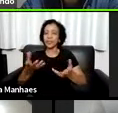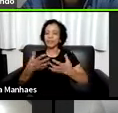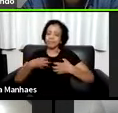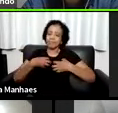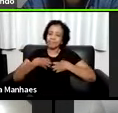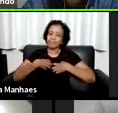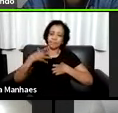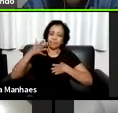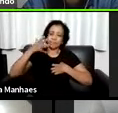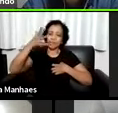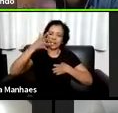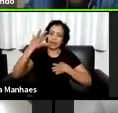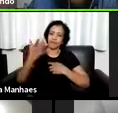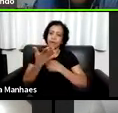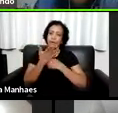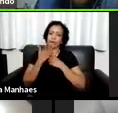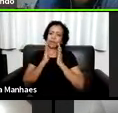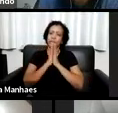em seguida o irmão ora.